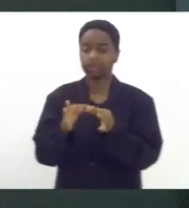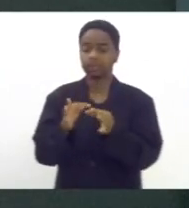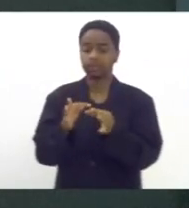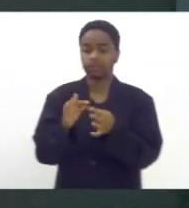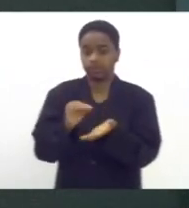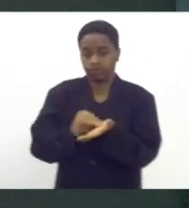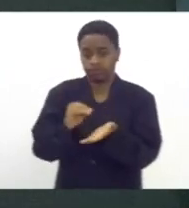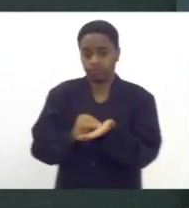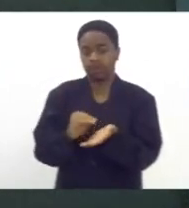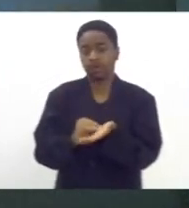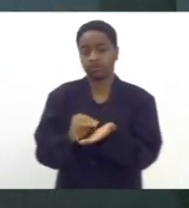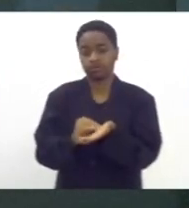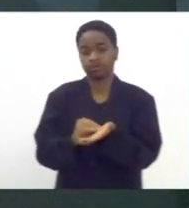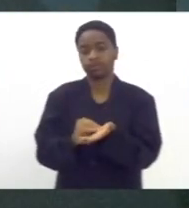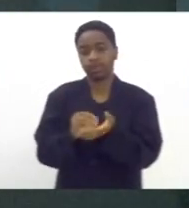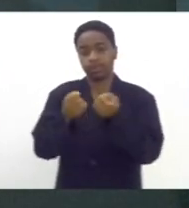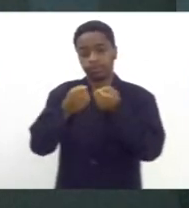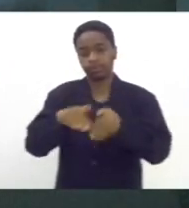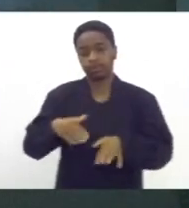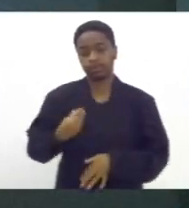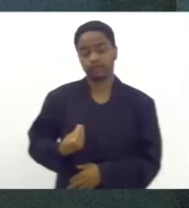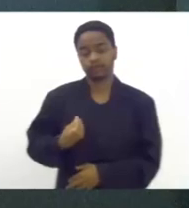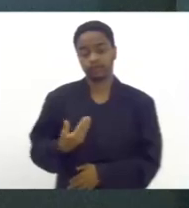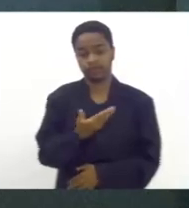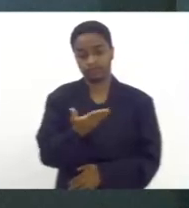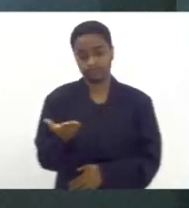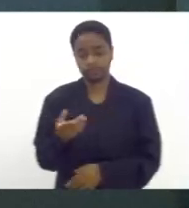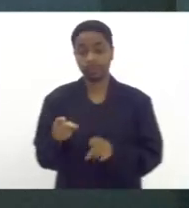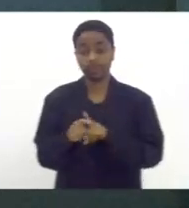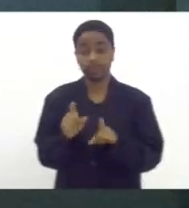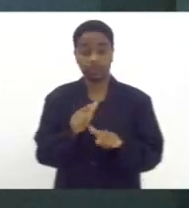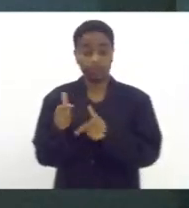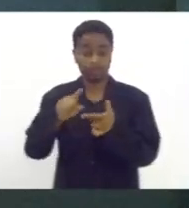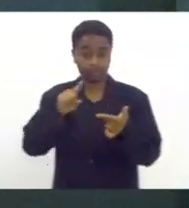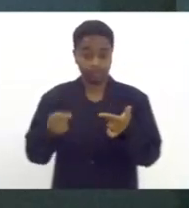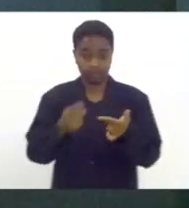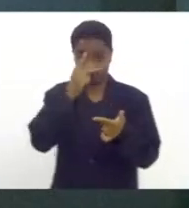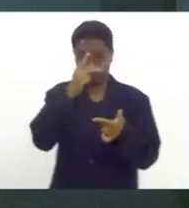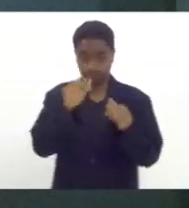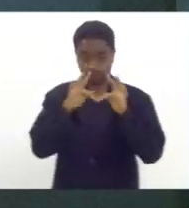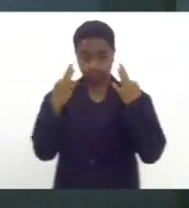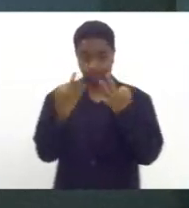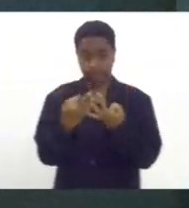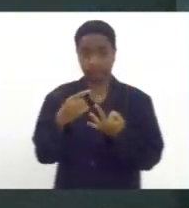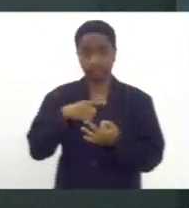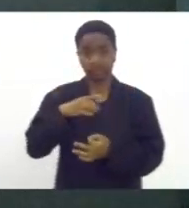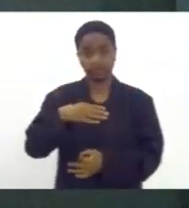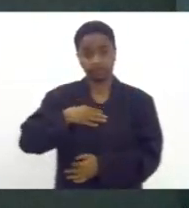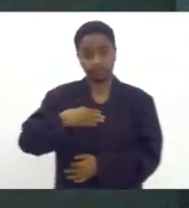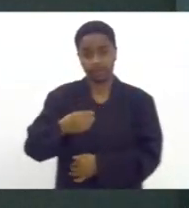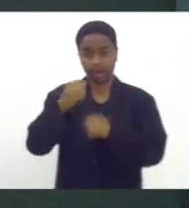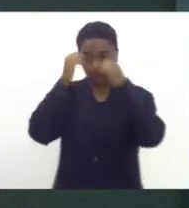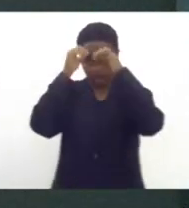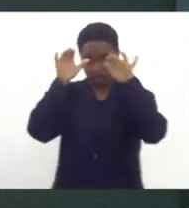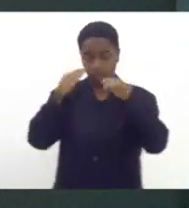falta na vida do filho cerca de 1000 famílias com crianças com Transtorno do espectro autista procuraram a Defensoria Pública do